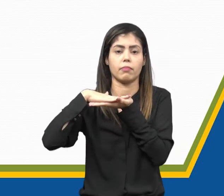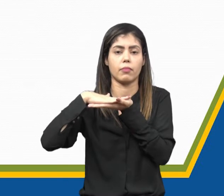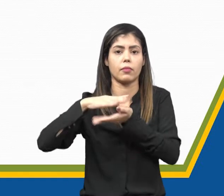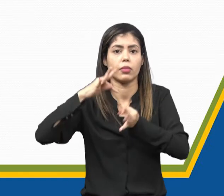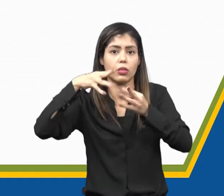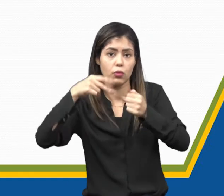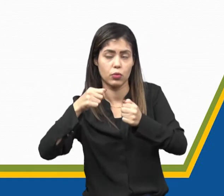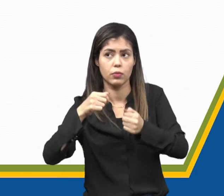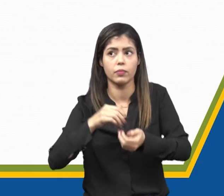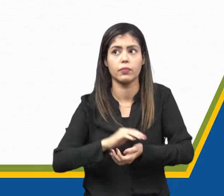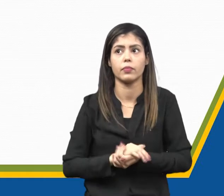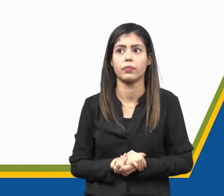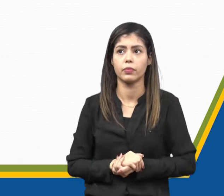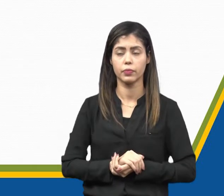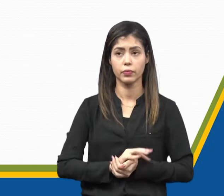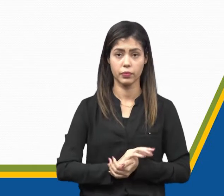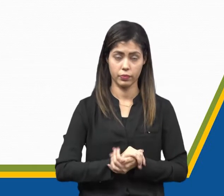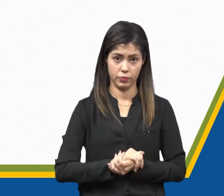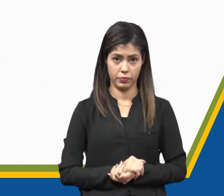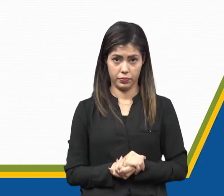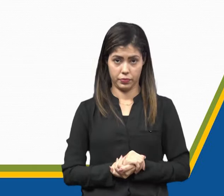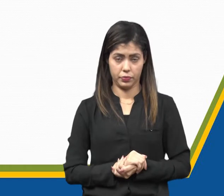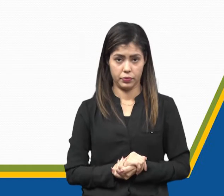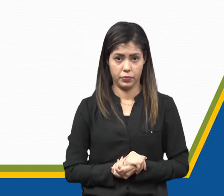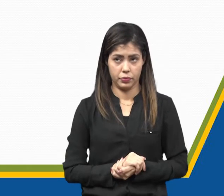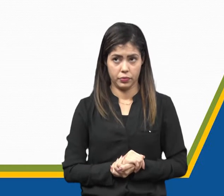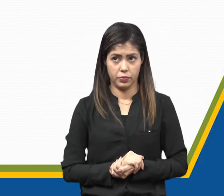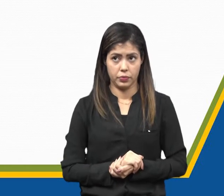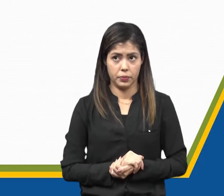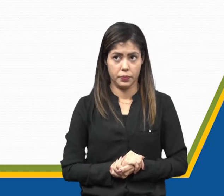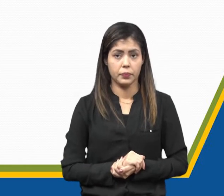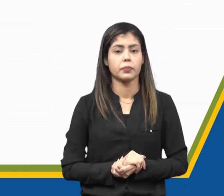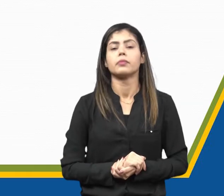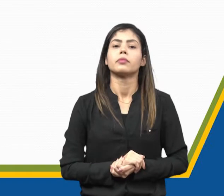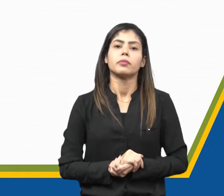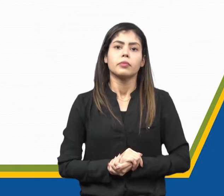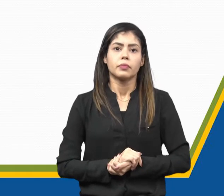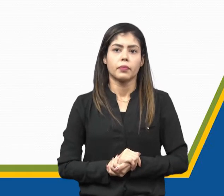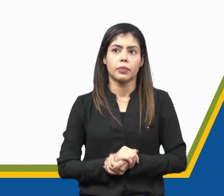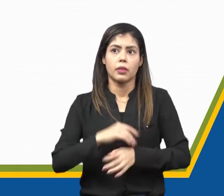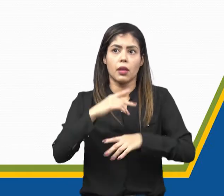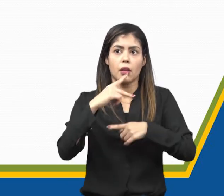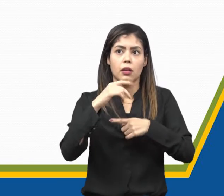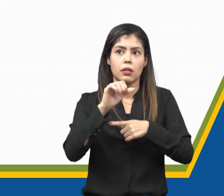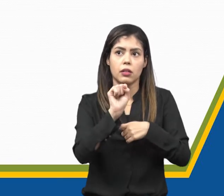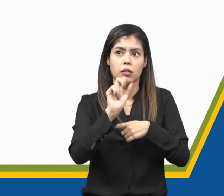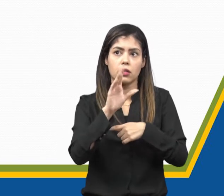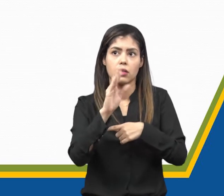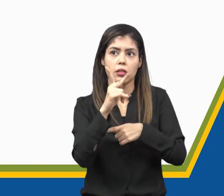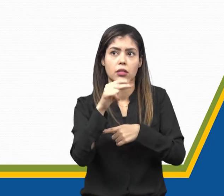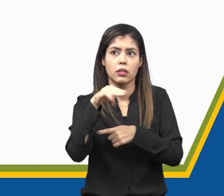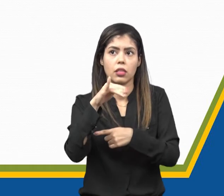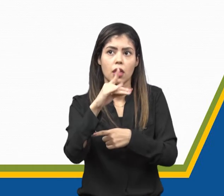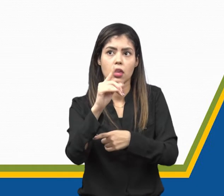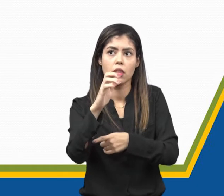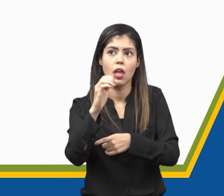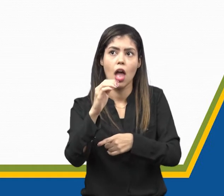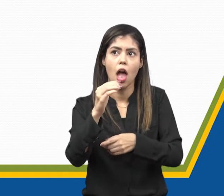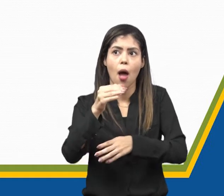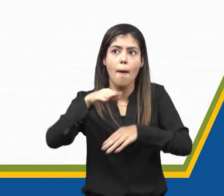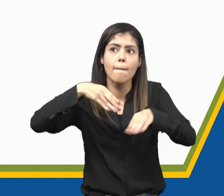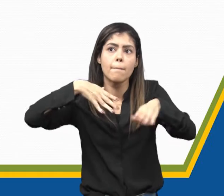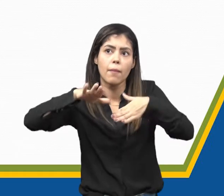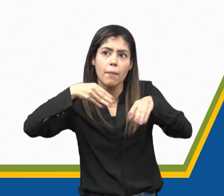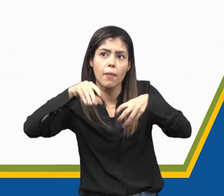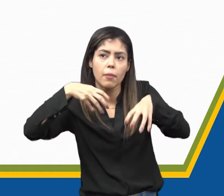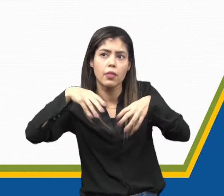A primeira imagem fala bem sobre isso. Olha só. Para Schneider, mobilidade é a capacidade